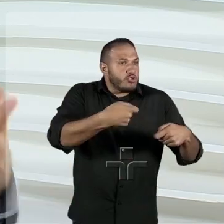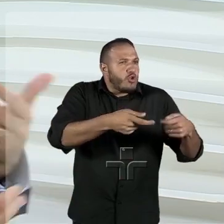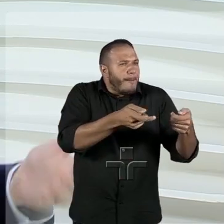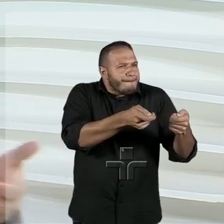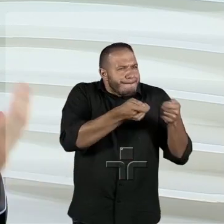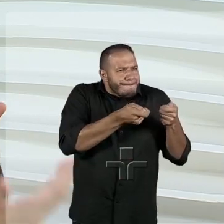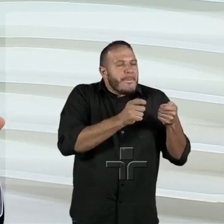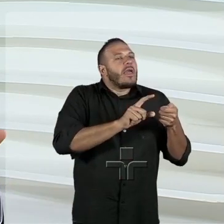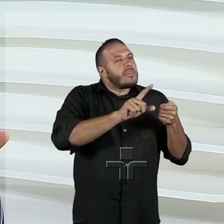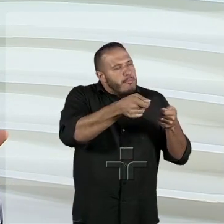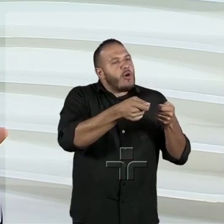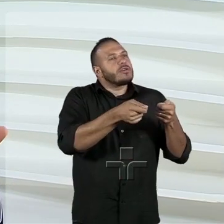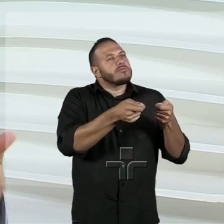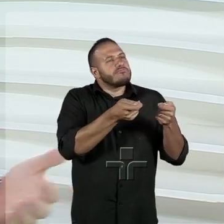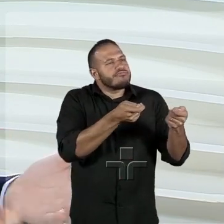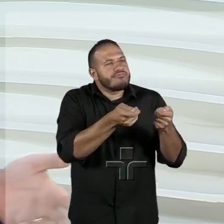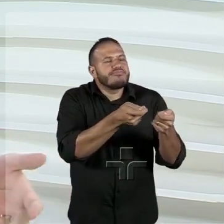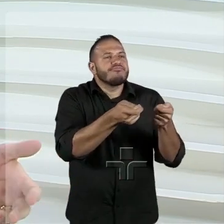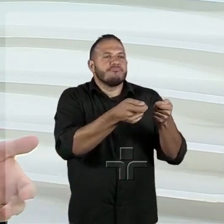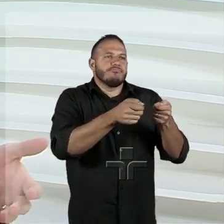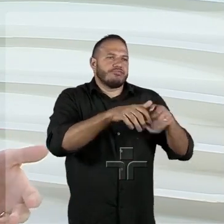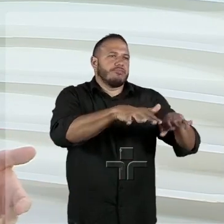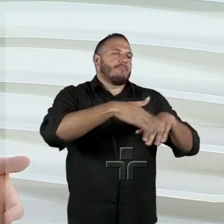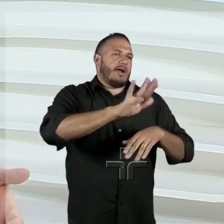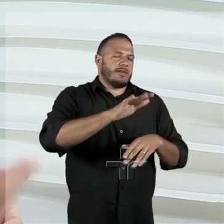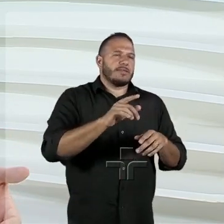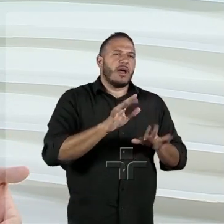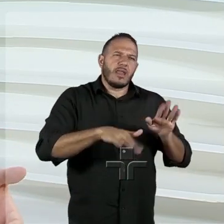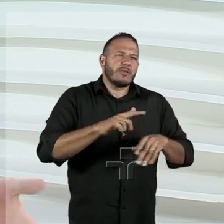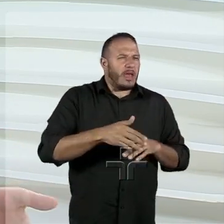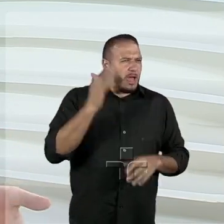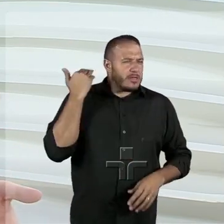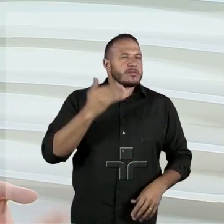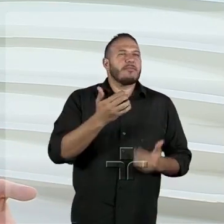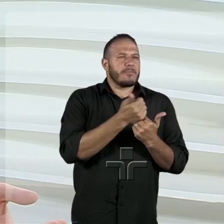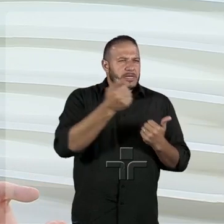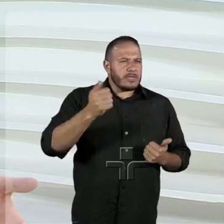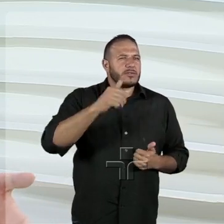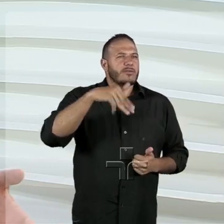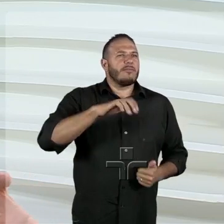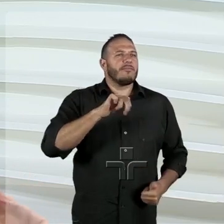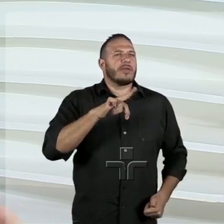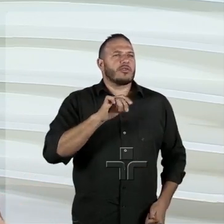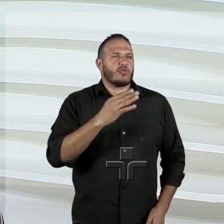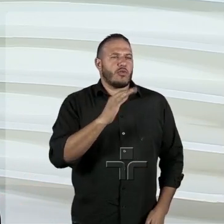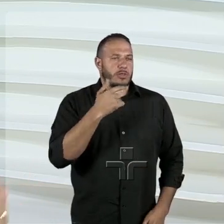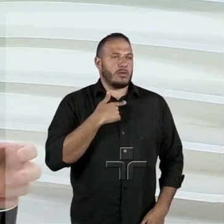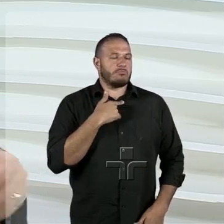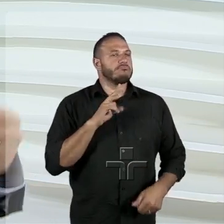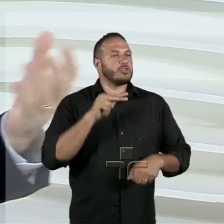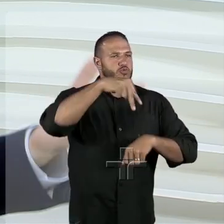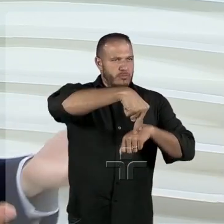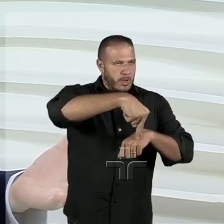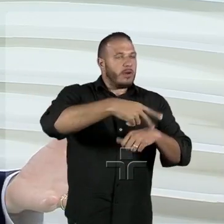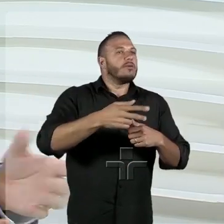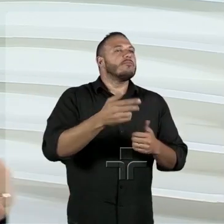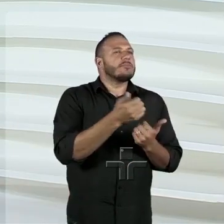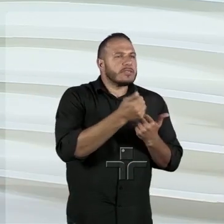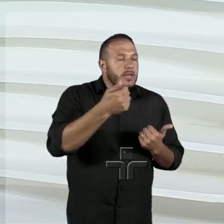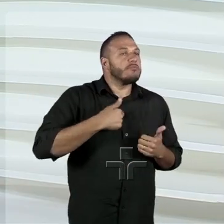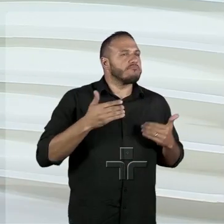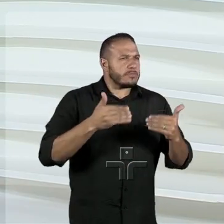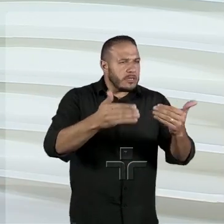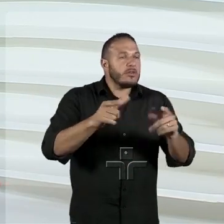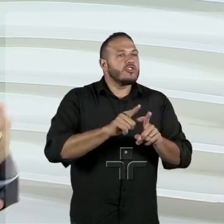depois conseguimos descontingenciar. Aliás, quando o ministro Mendonça, à época, assumiu o ministério, tinha 5 bilhões lá